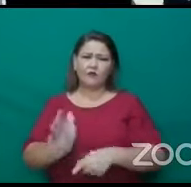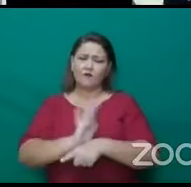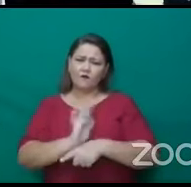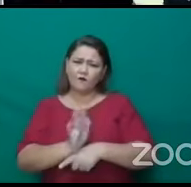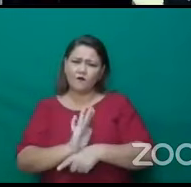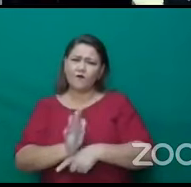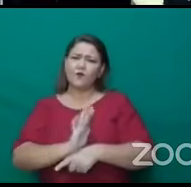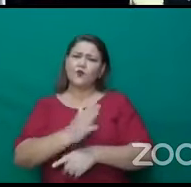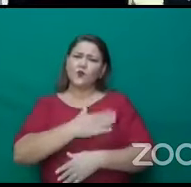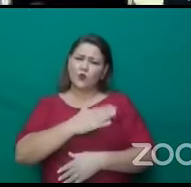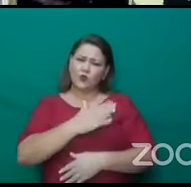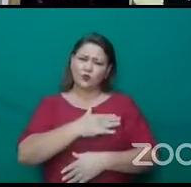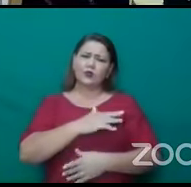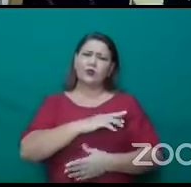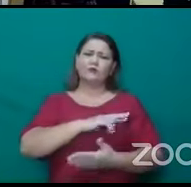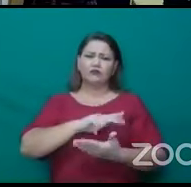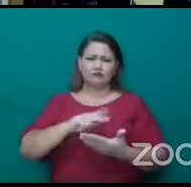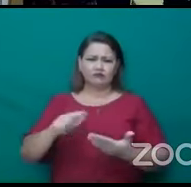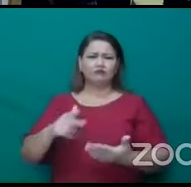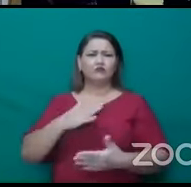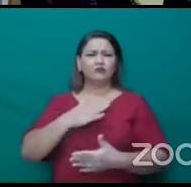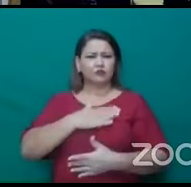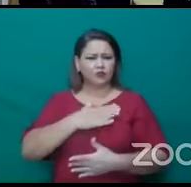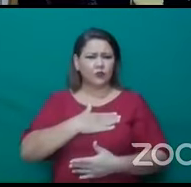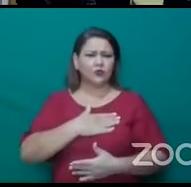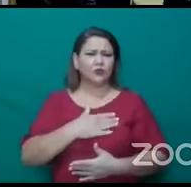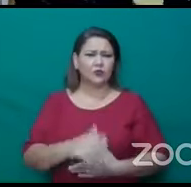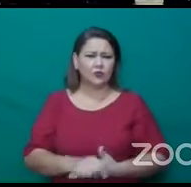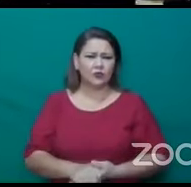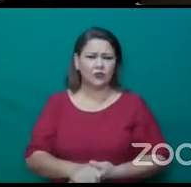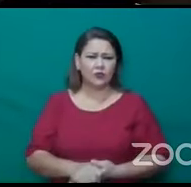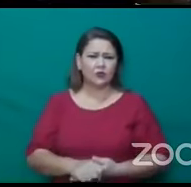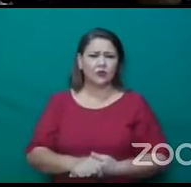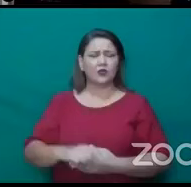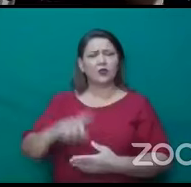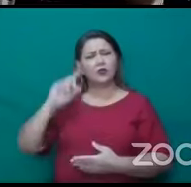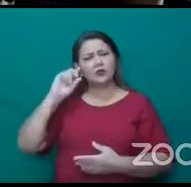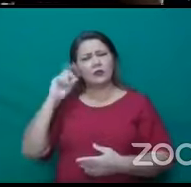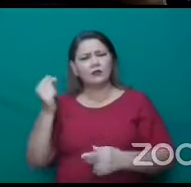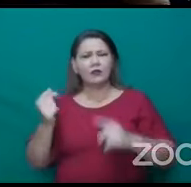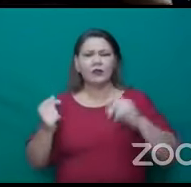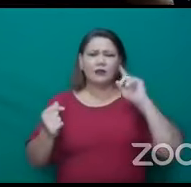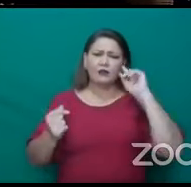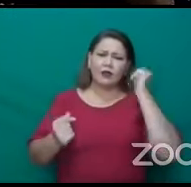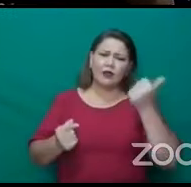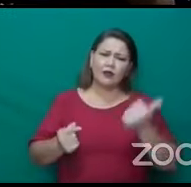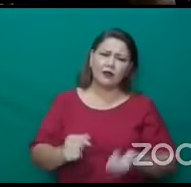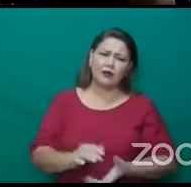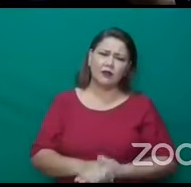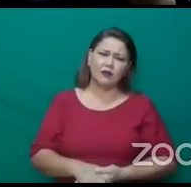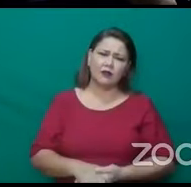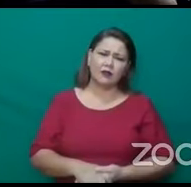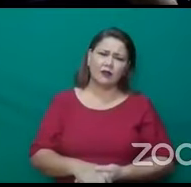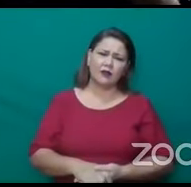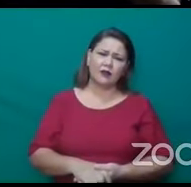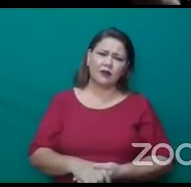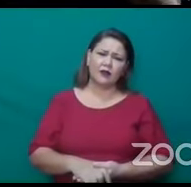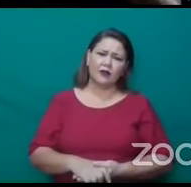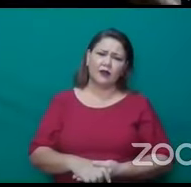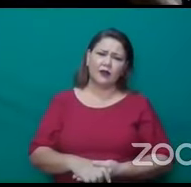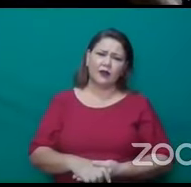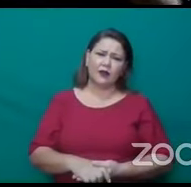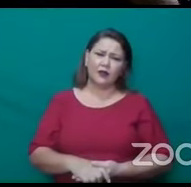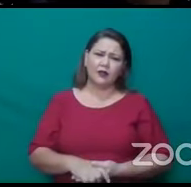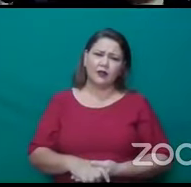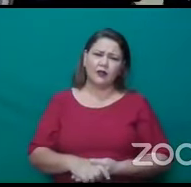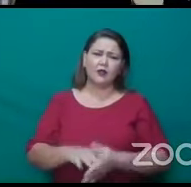gostava muito, assim. E também, depois disso, depois de ter ideia, de ter escrito a ideia, eu também fui pesquisar